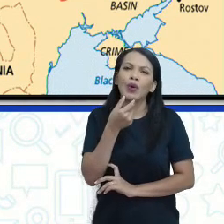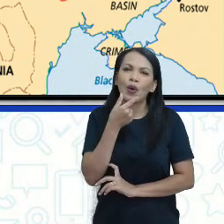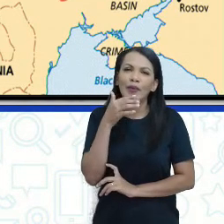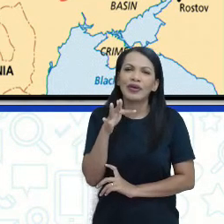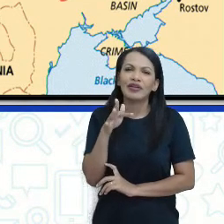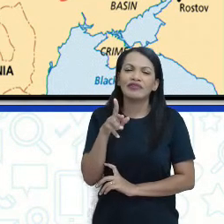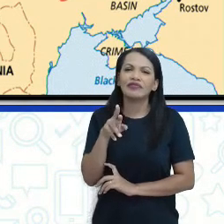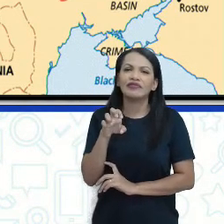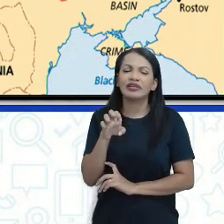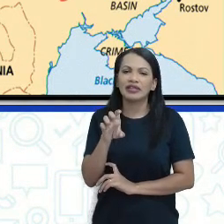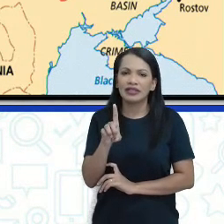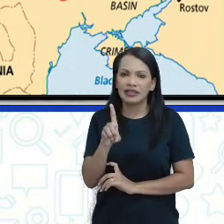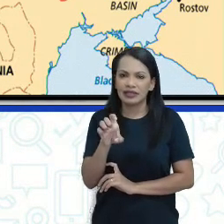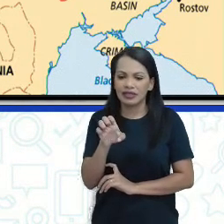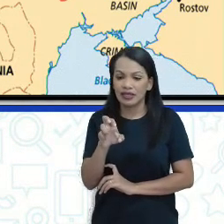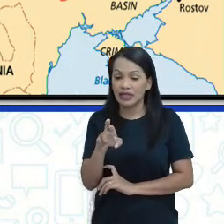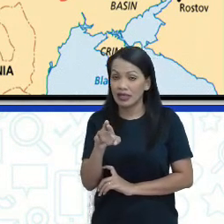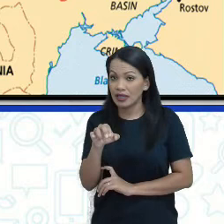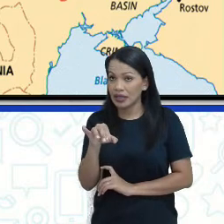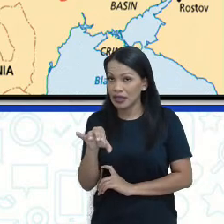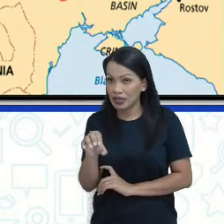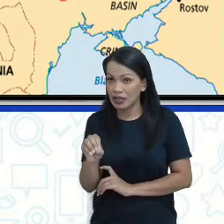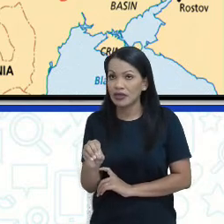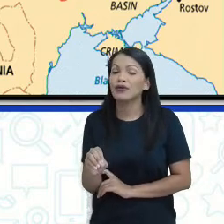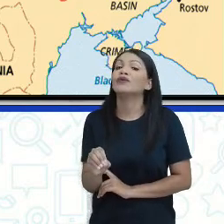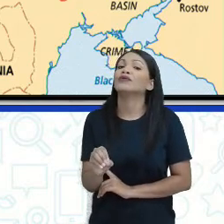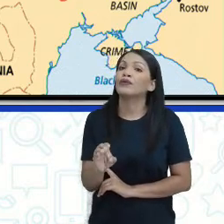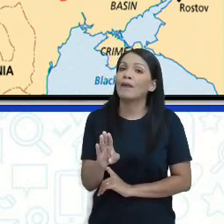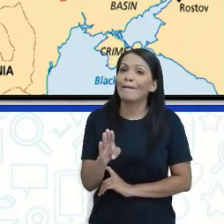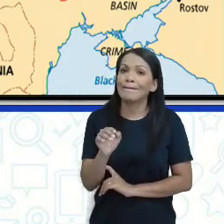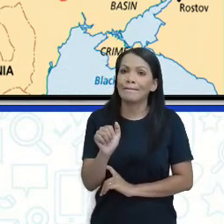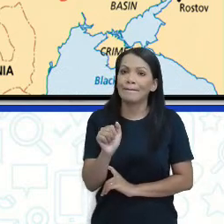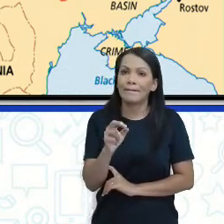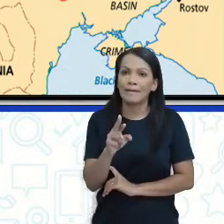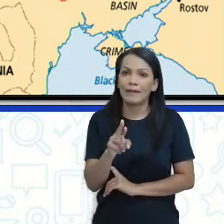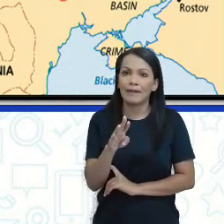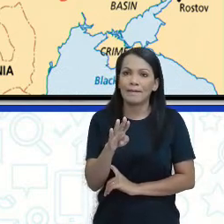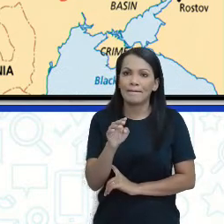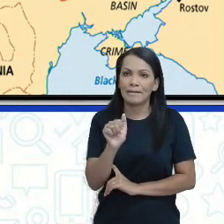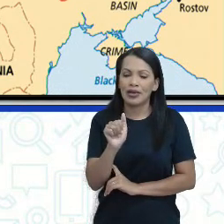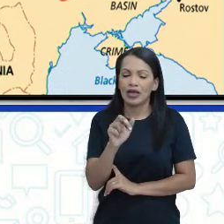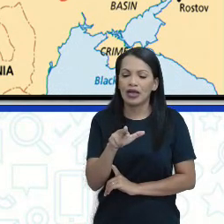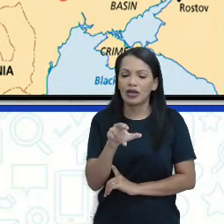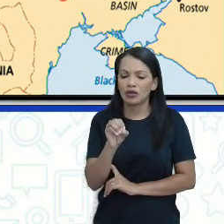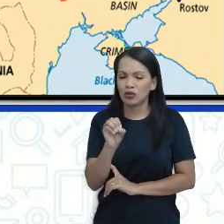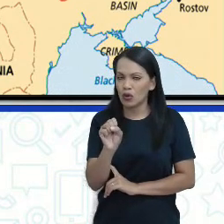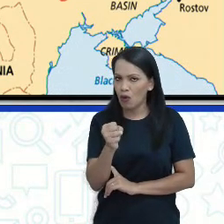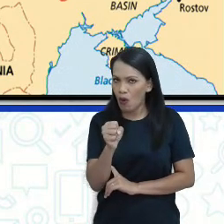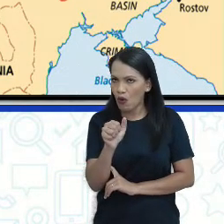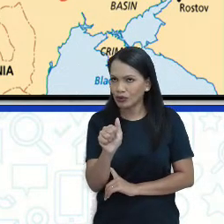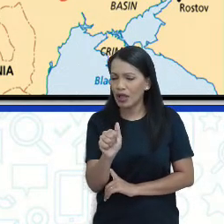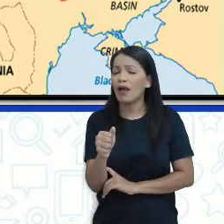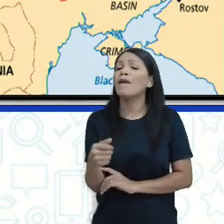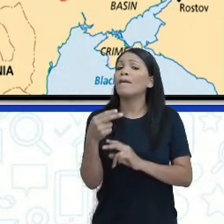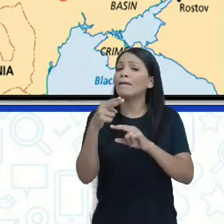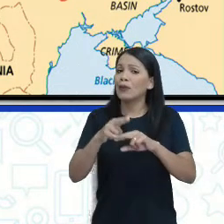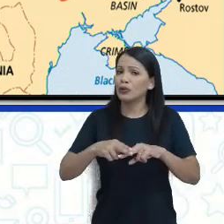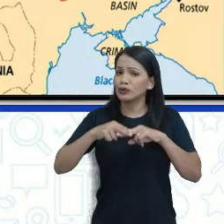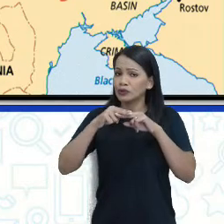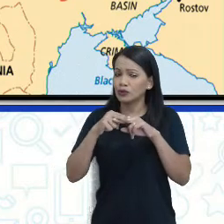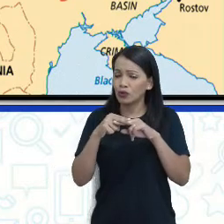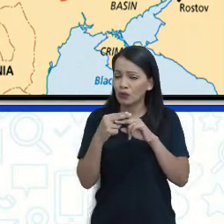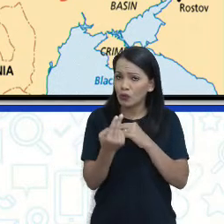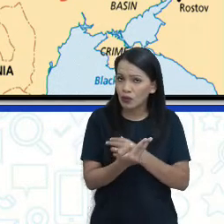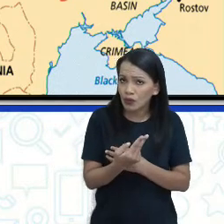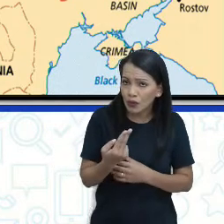foi um dos líderes da Terceira Cruzada. Terceira Cruzada, que é a chamada, né, Cruzada dos Reis, juntou os